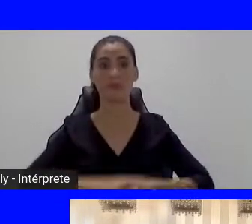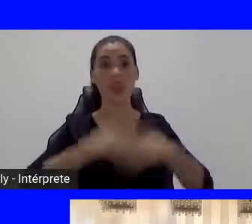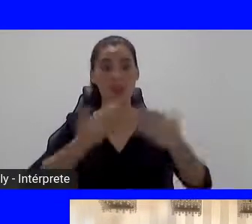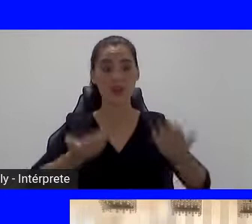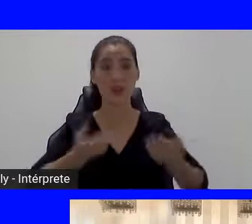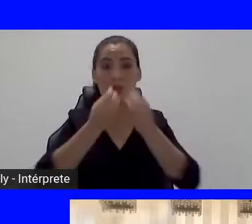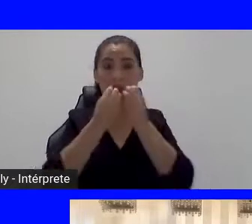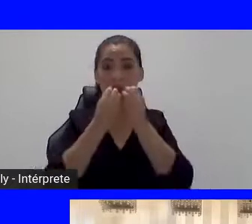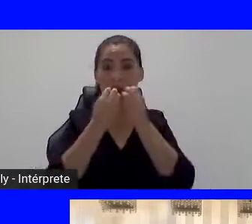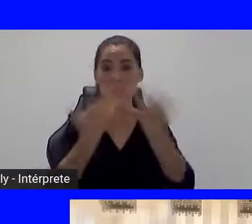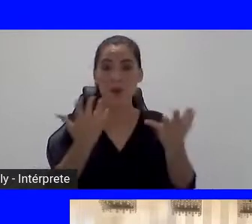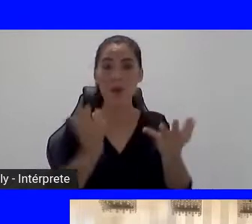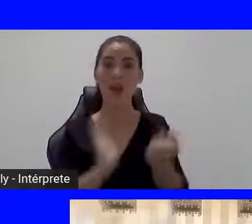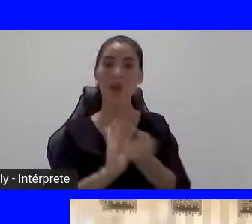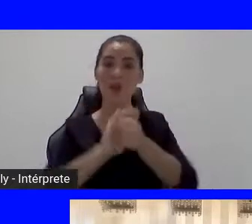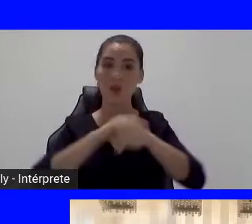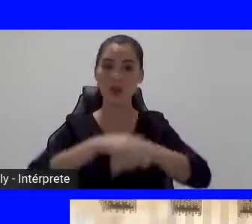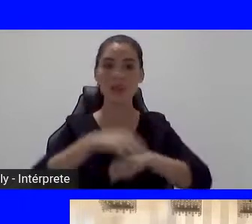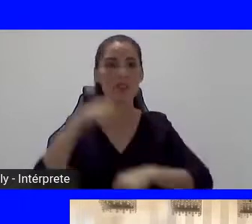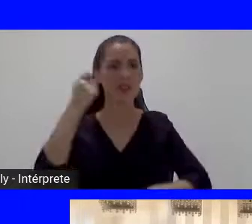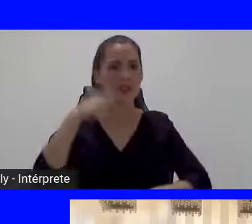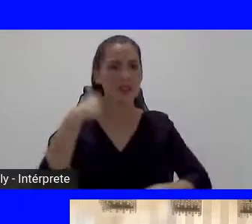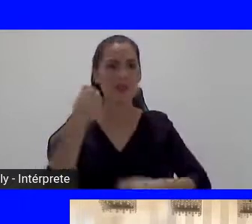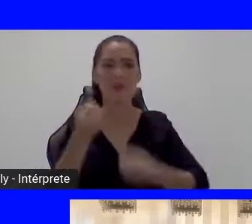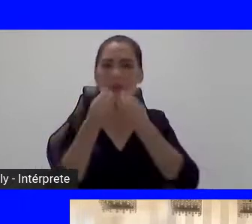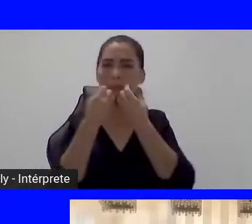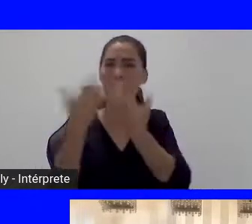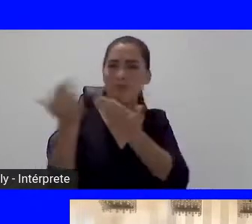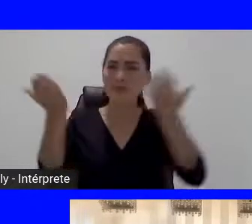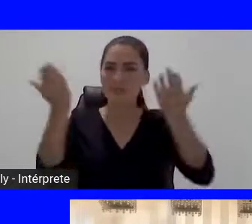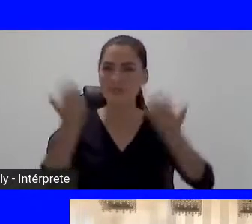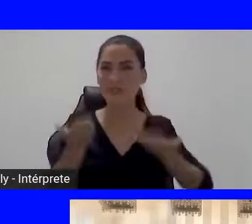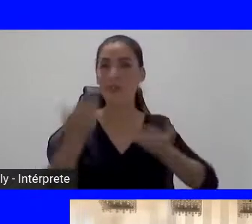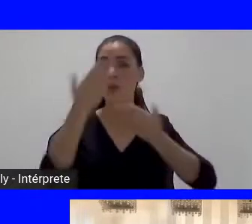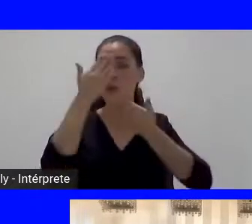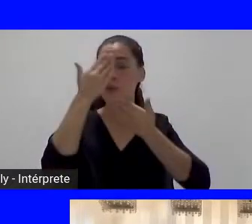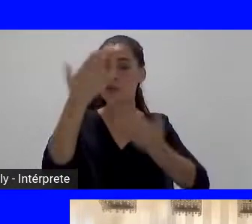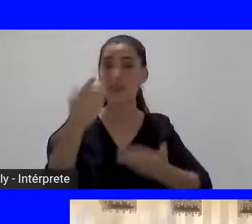senadora. Seja muito bem-vinda. Muito obrigada por atender o nosso convite.